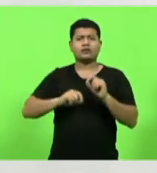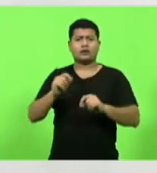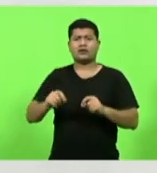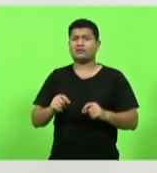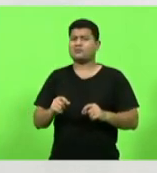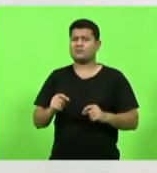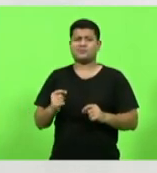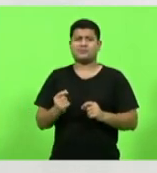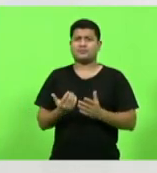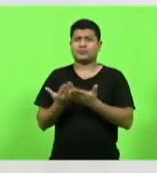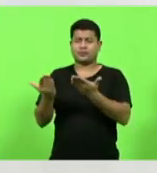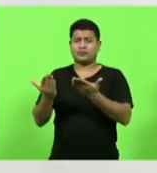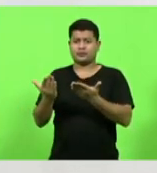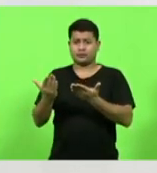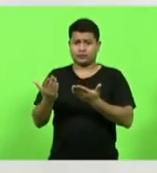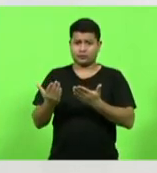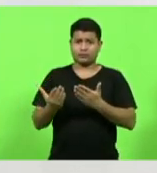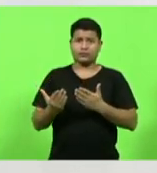Lenin.